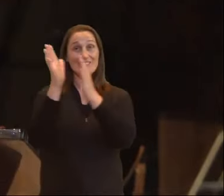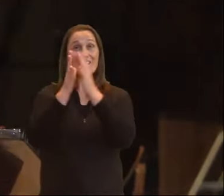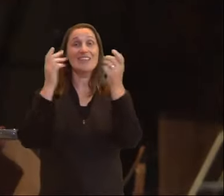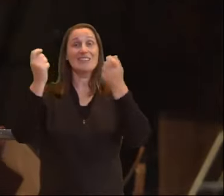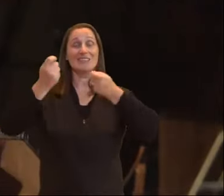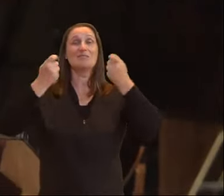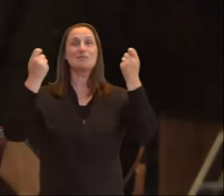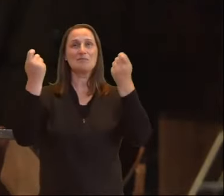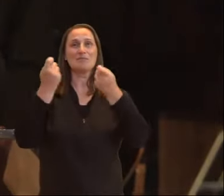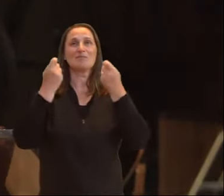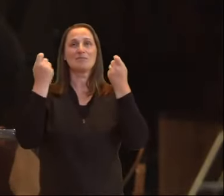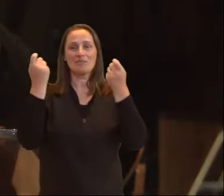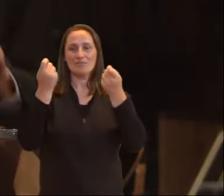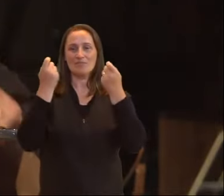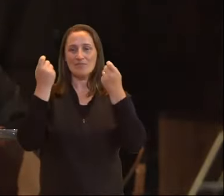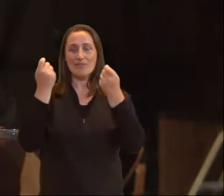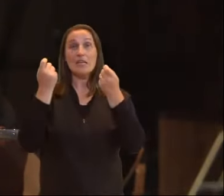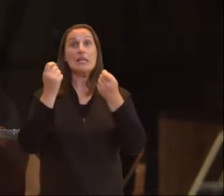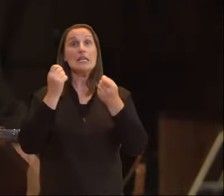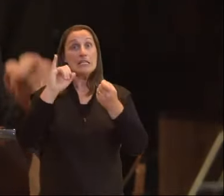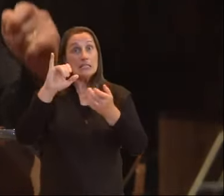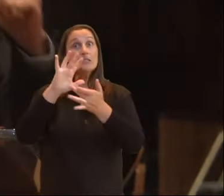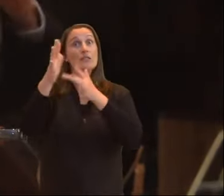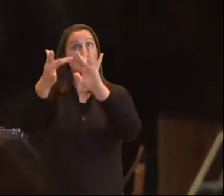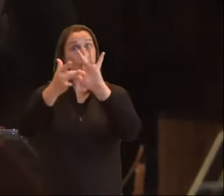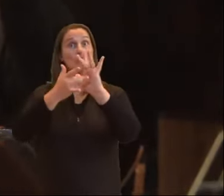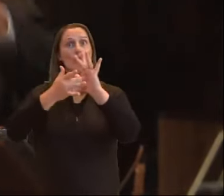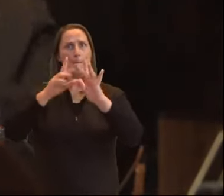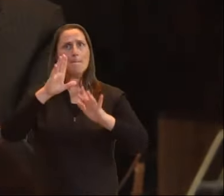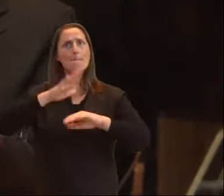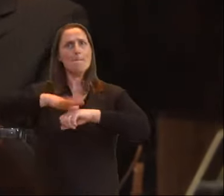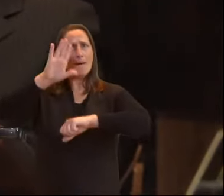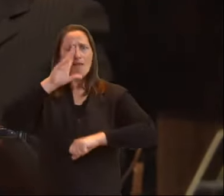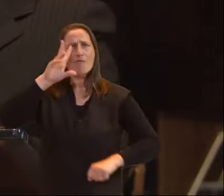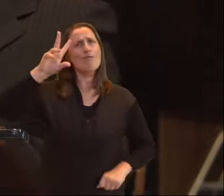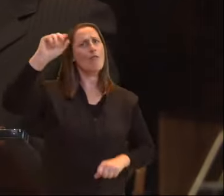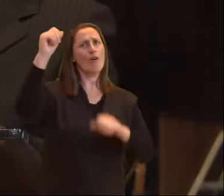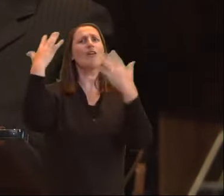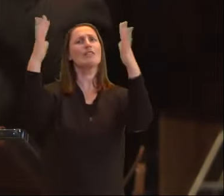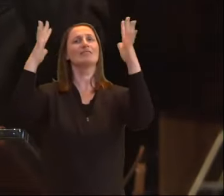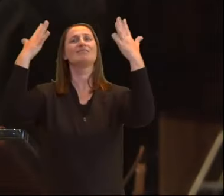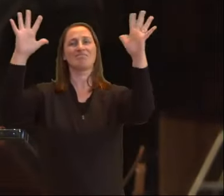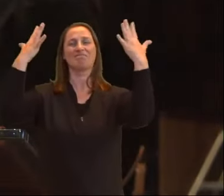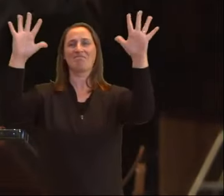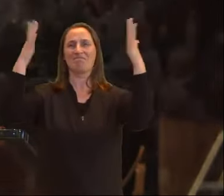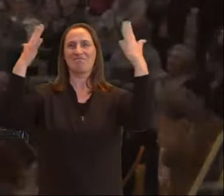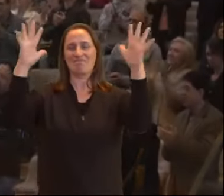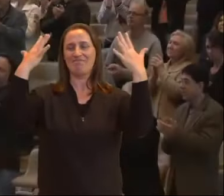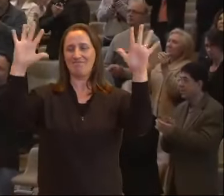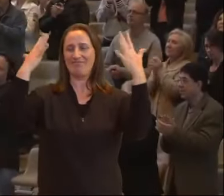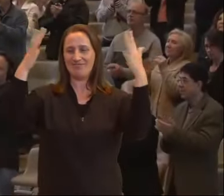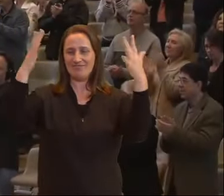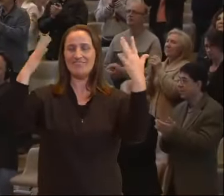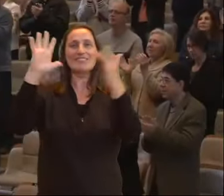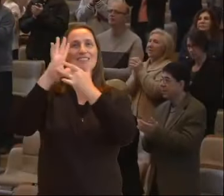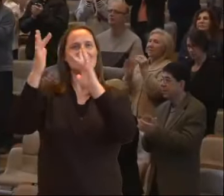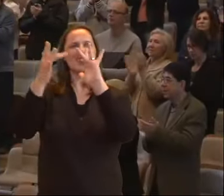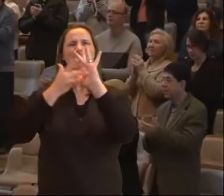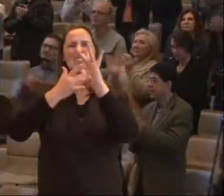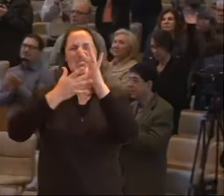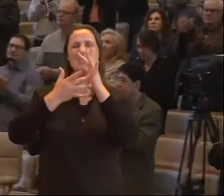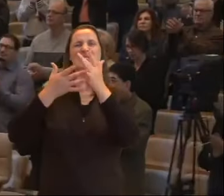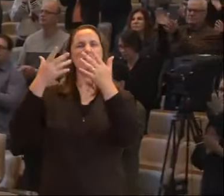Aleluia. Se é para a porta que é Jesus, aplauda mais ainda. Ele merece.